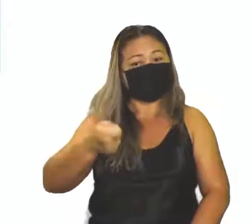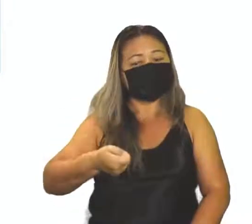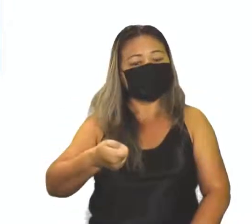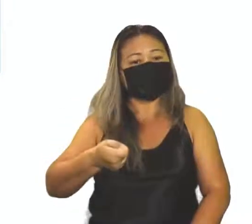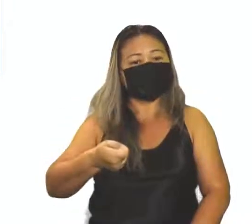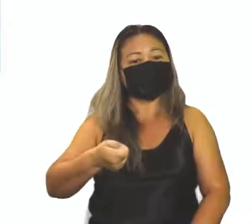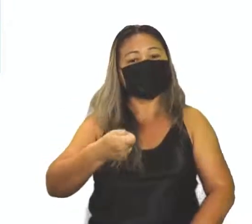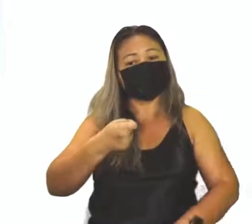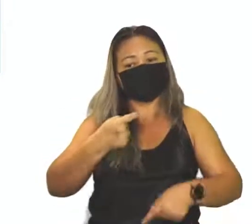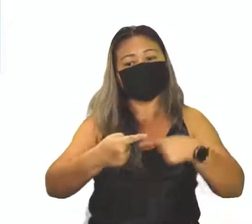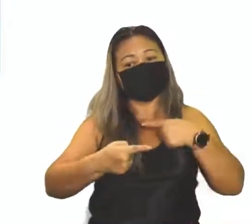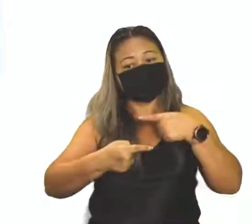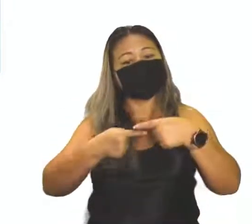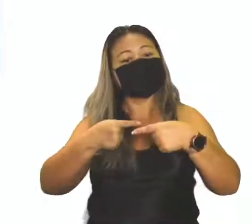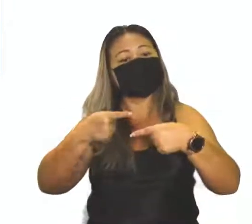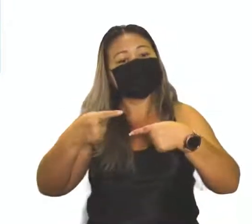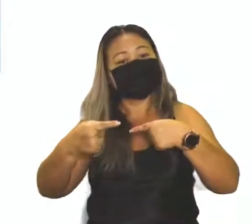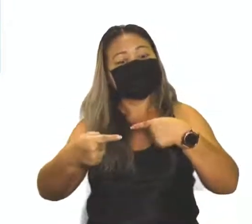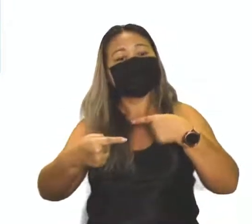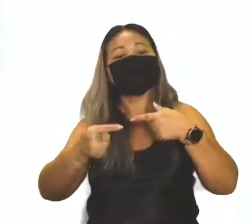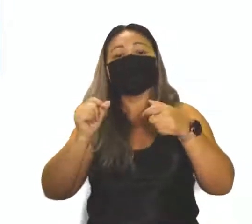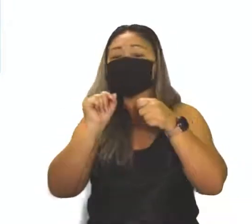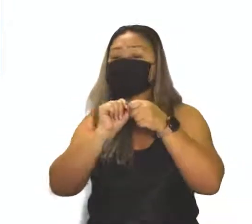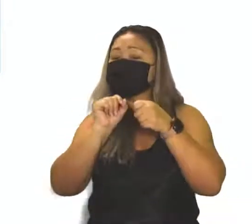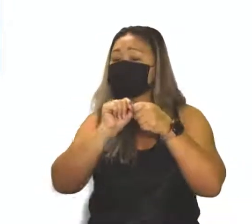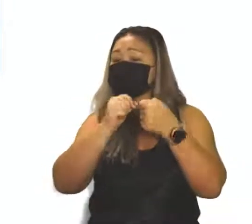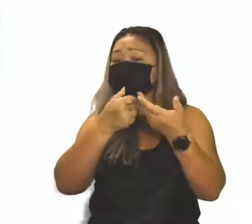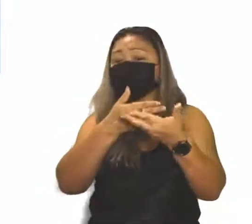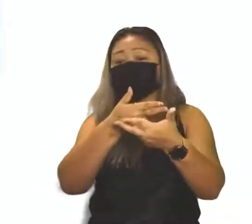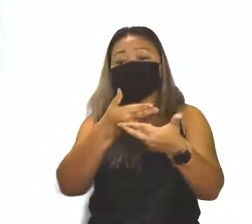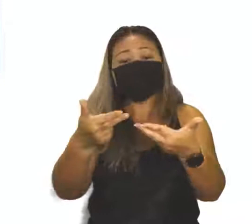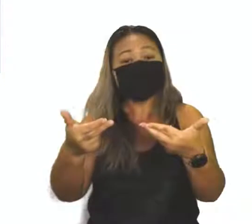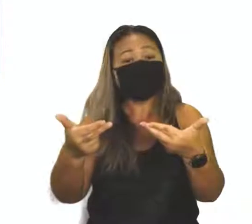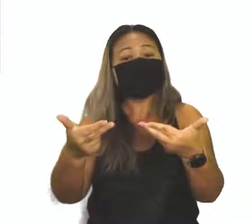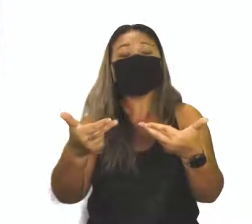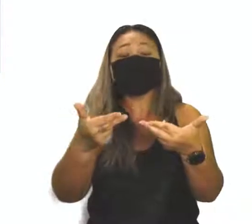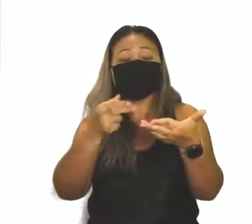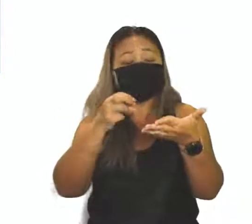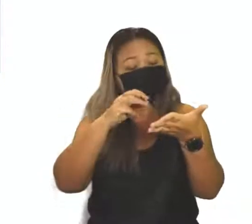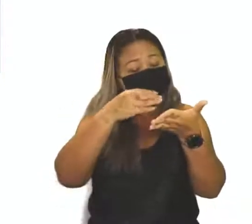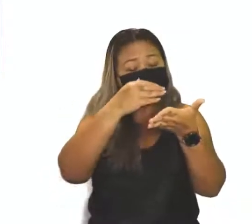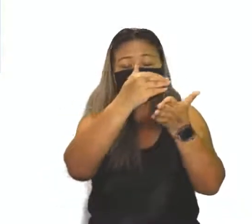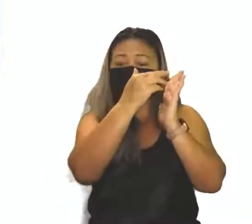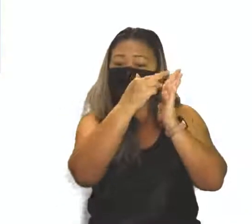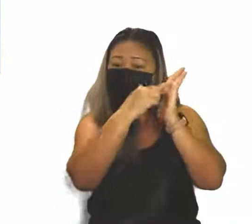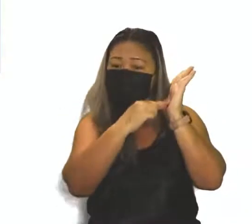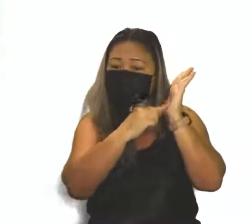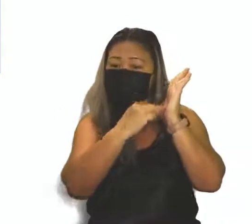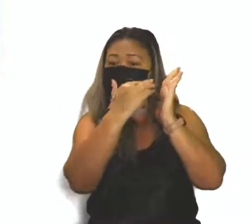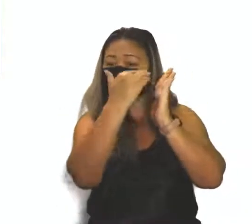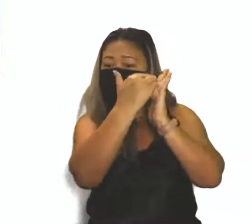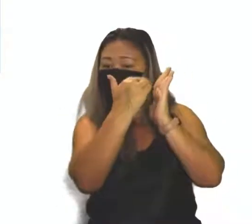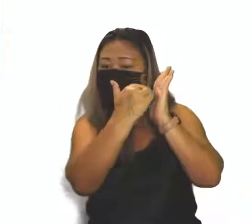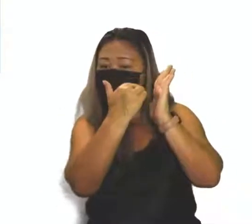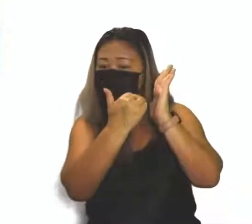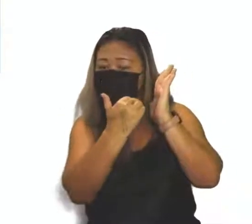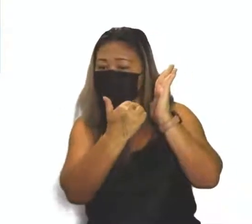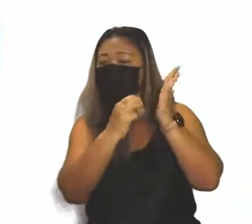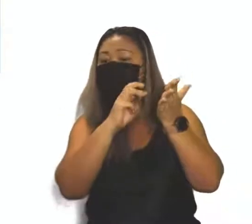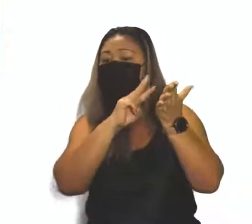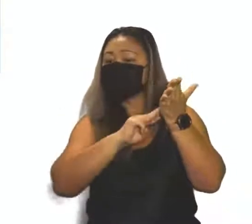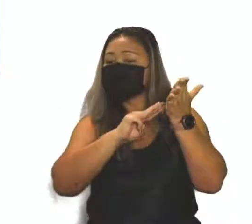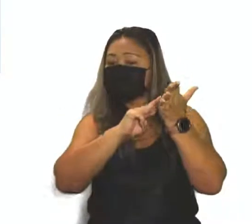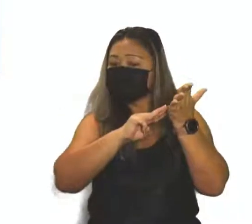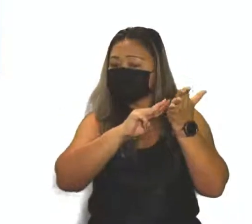um procedimento para realizar uma tarefa que segue um método. Ó. Outro ponto que é da ciência,